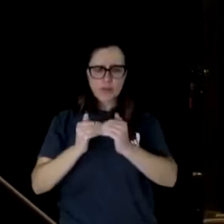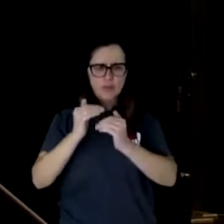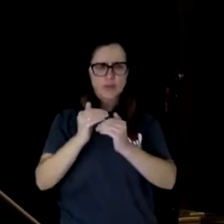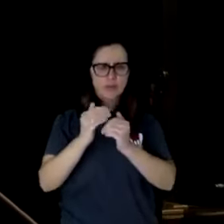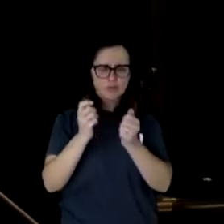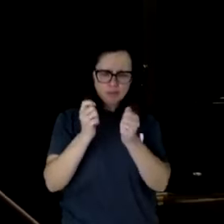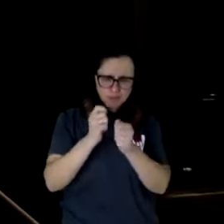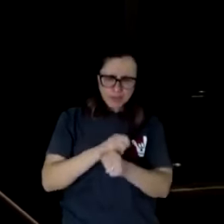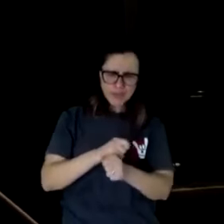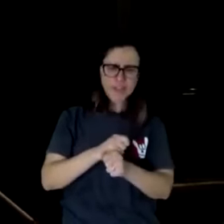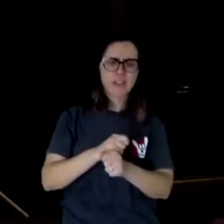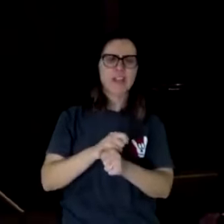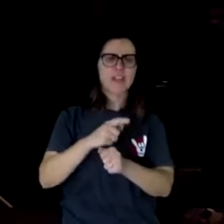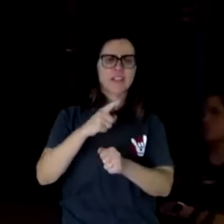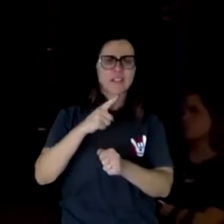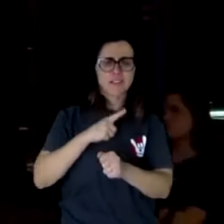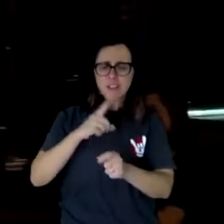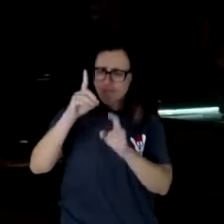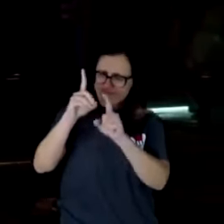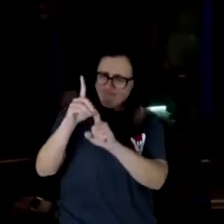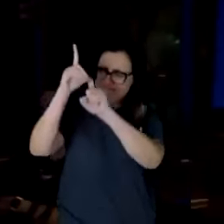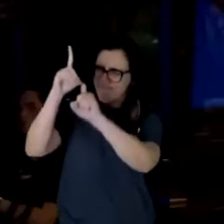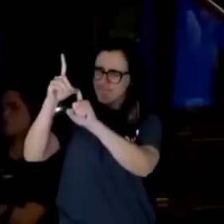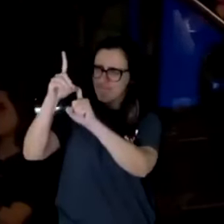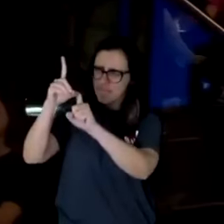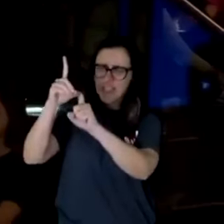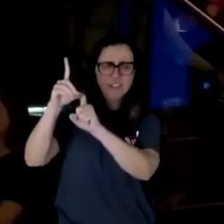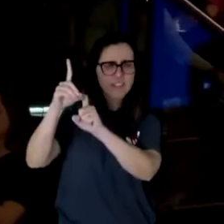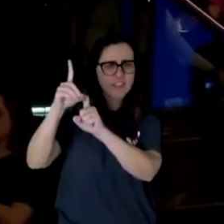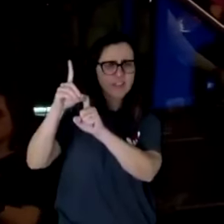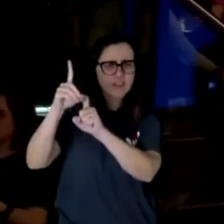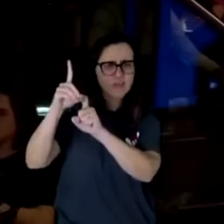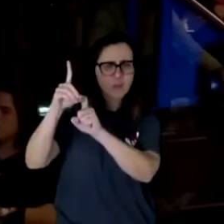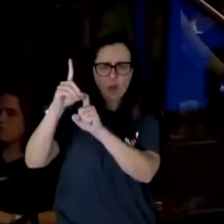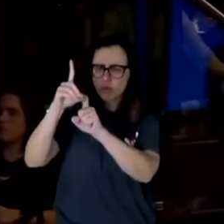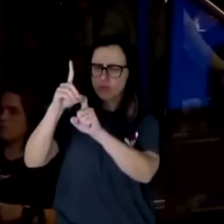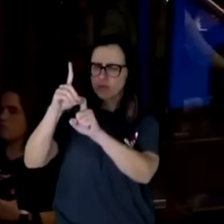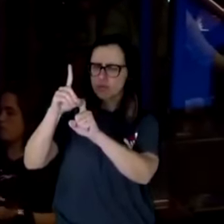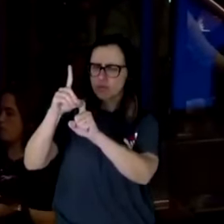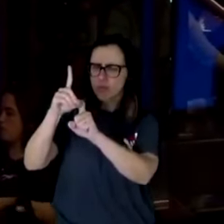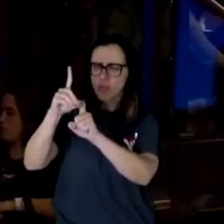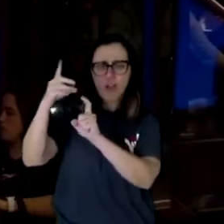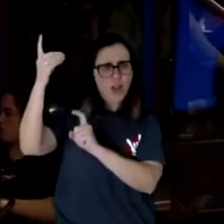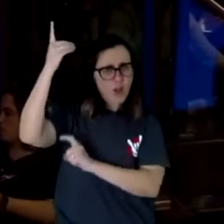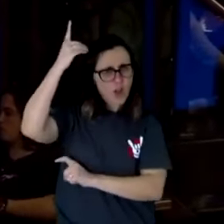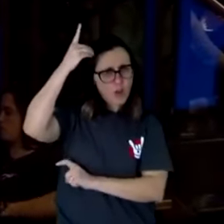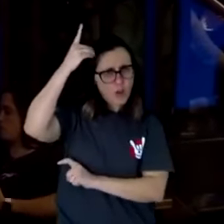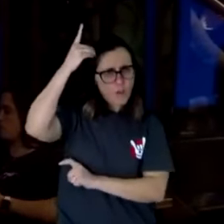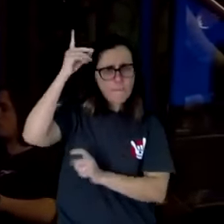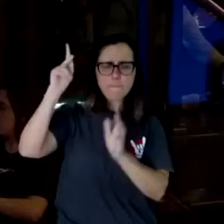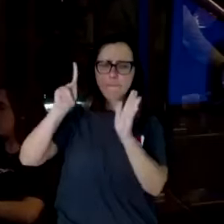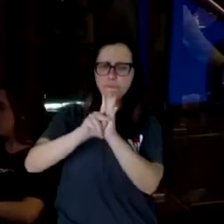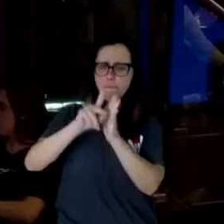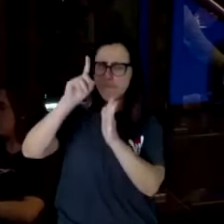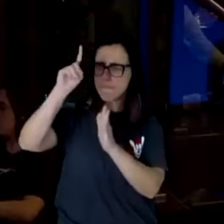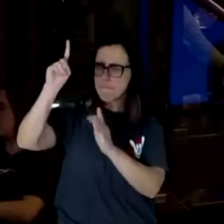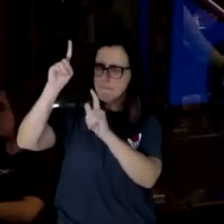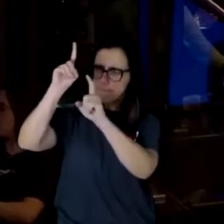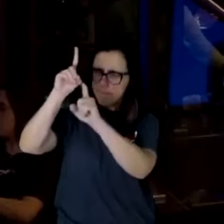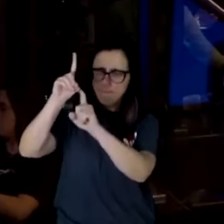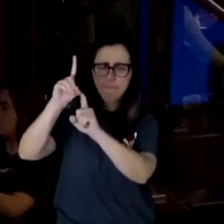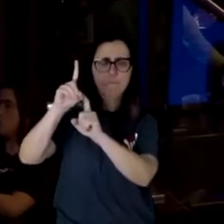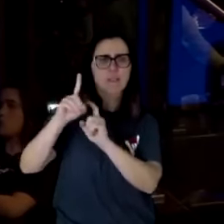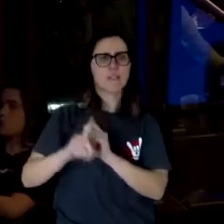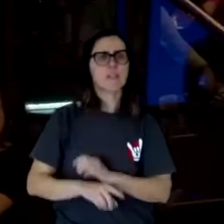é se você pega ele e coloca do lado de um teólogo bam bam bã o cara é aut suficiente